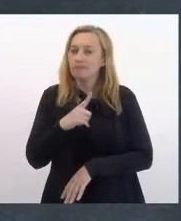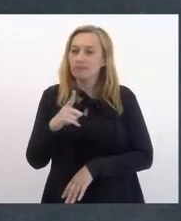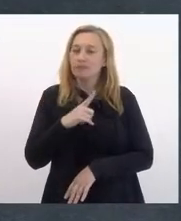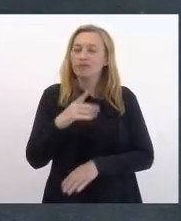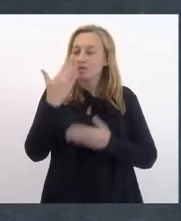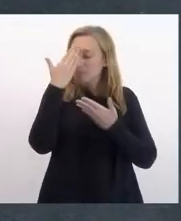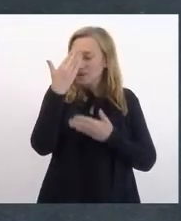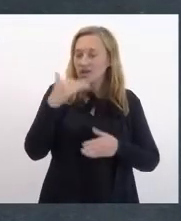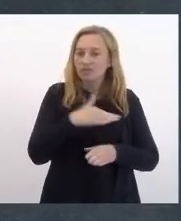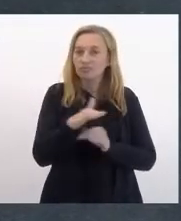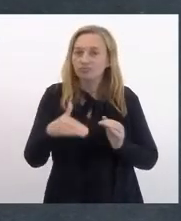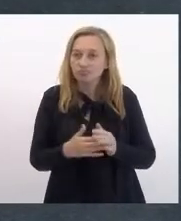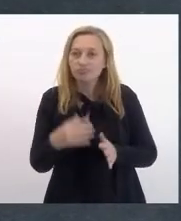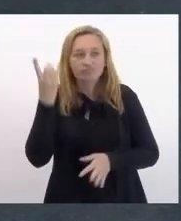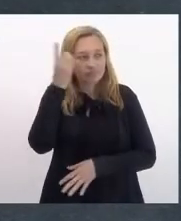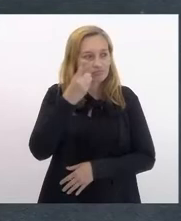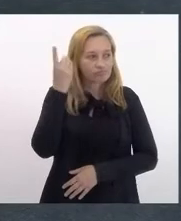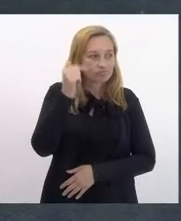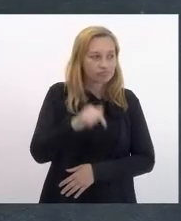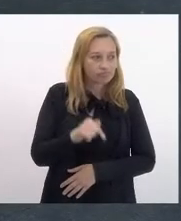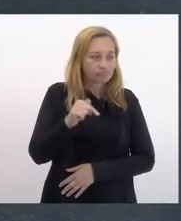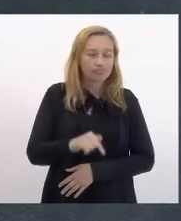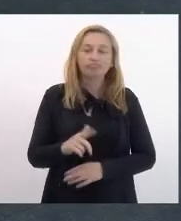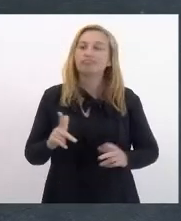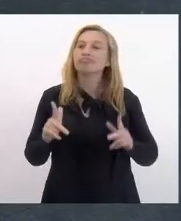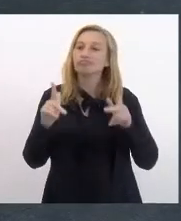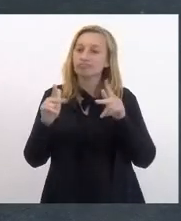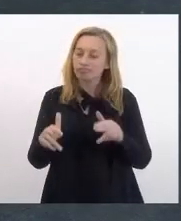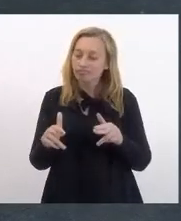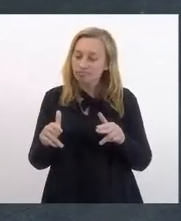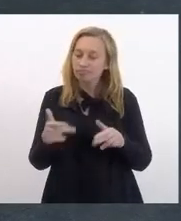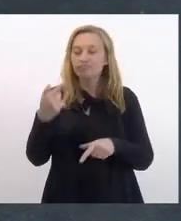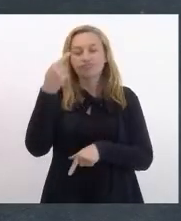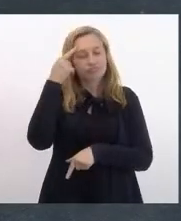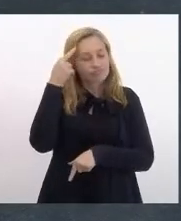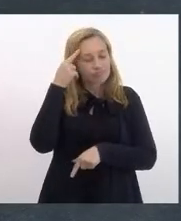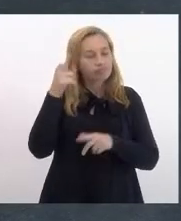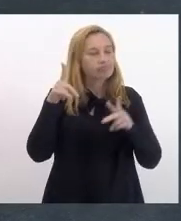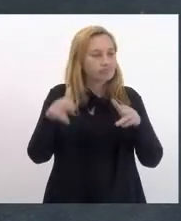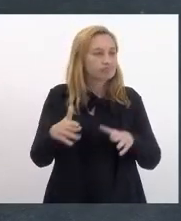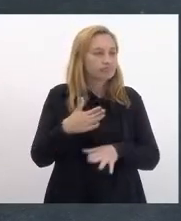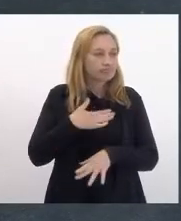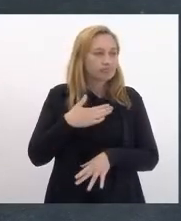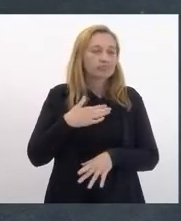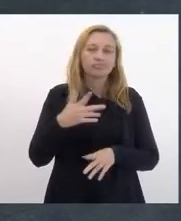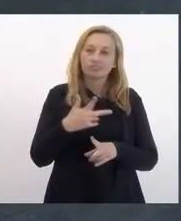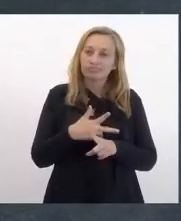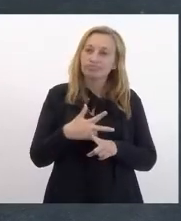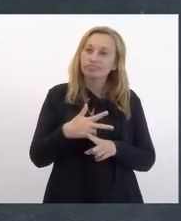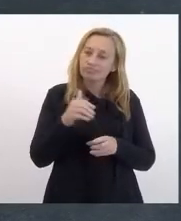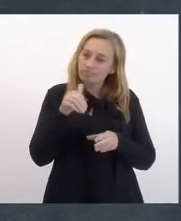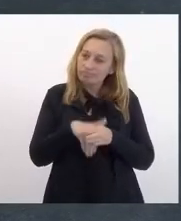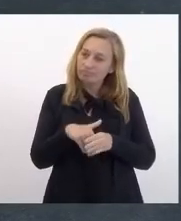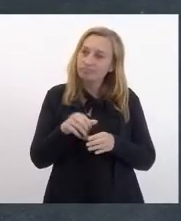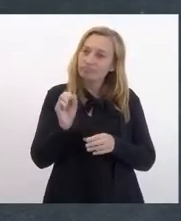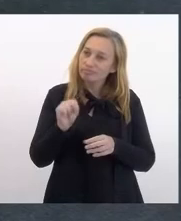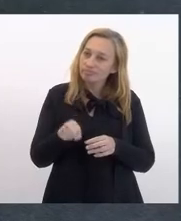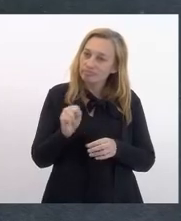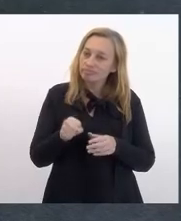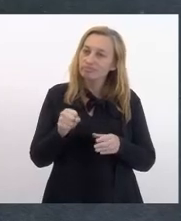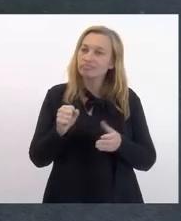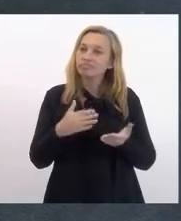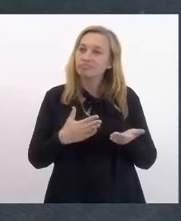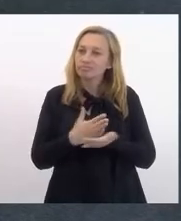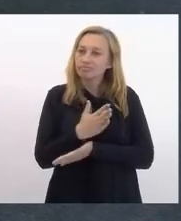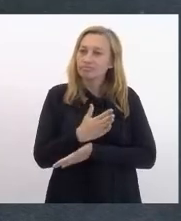a todos os deputados aqui que, da mesma forma e mesmo pensamento que eu, votaram favorável ao projeto. E, muito